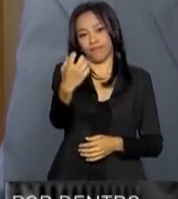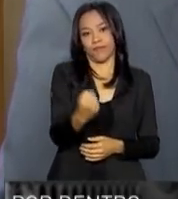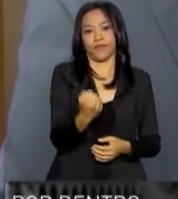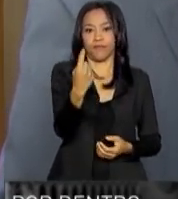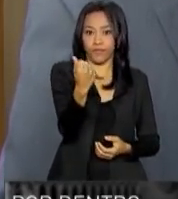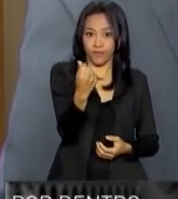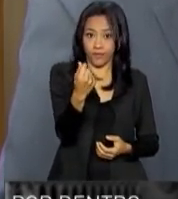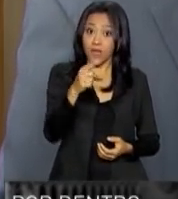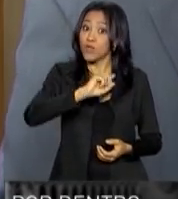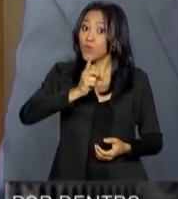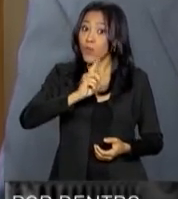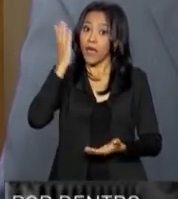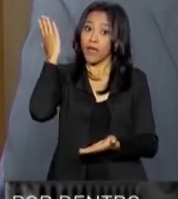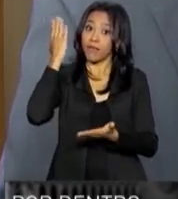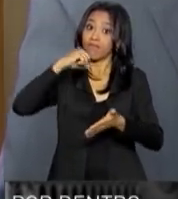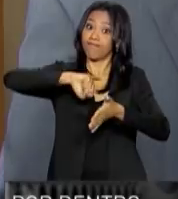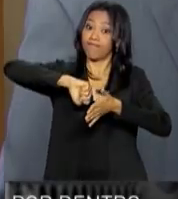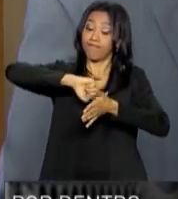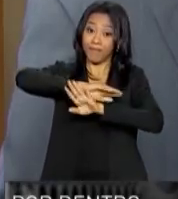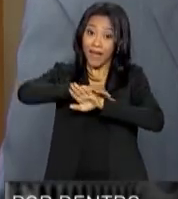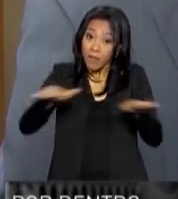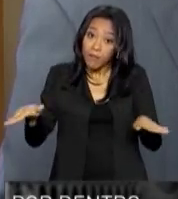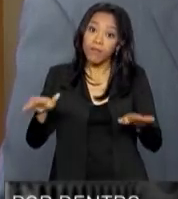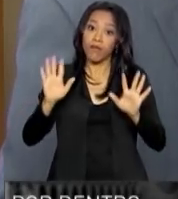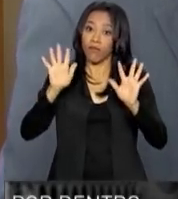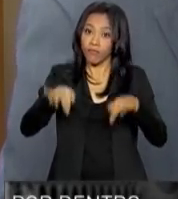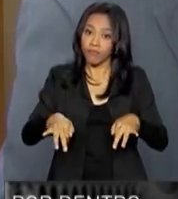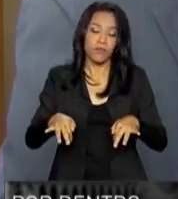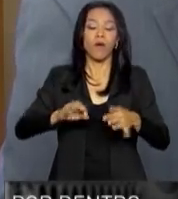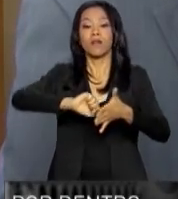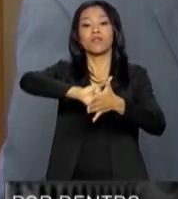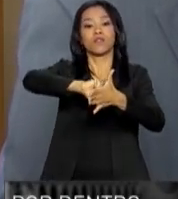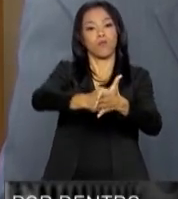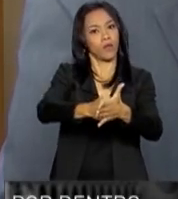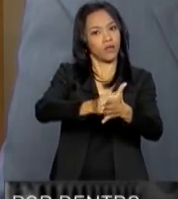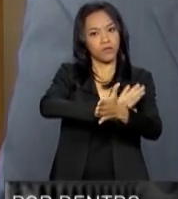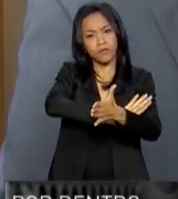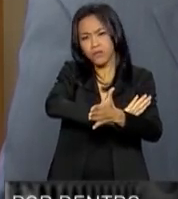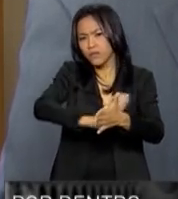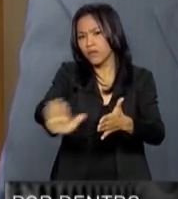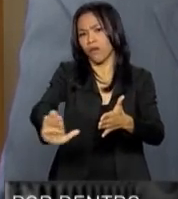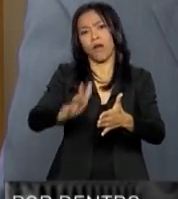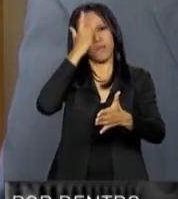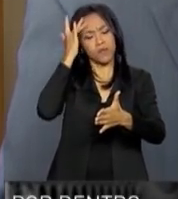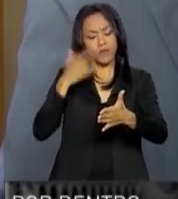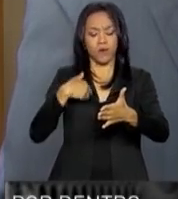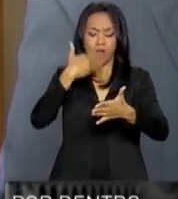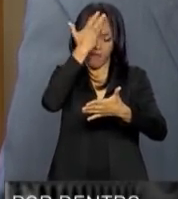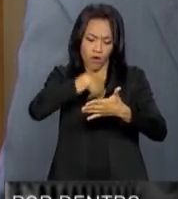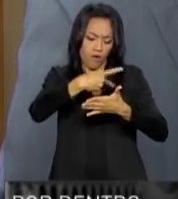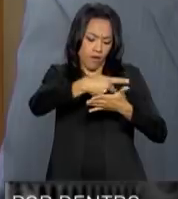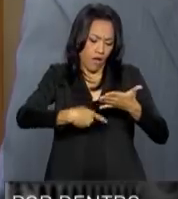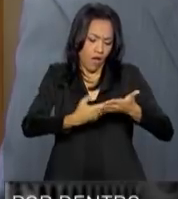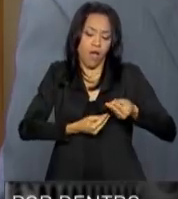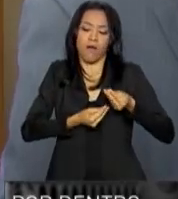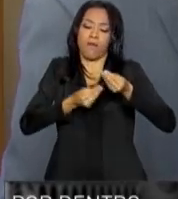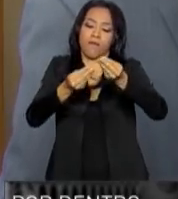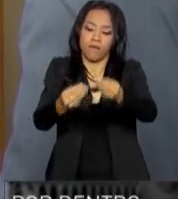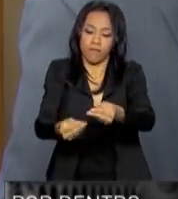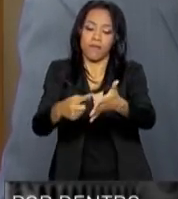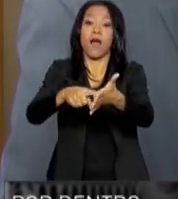suspenso ele é bloqueado na agência bancária então a gente envia o pagamento para a agência bancária só faz o bloqueio pra ela pra que ela compareça na